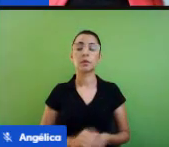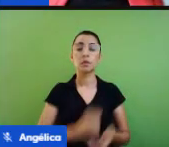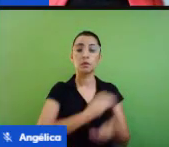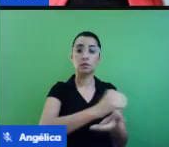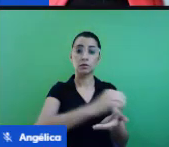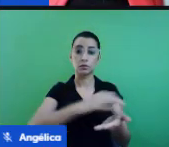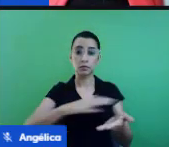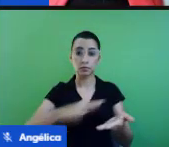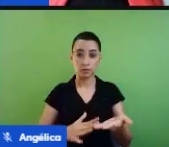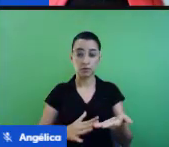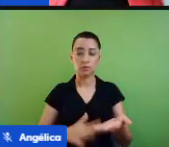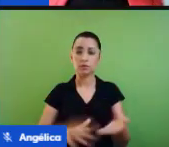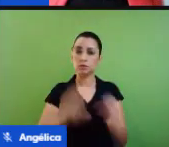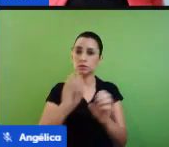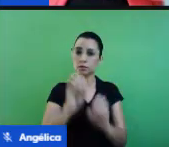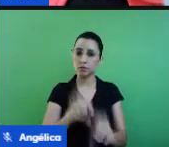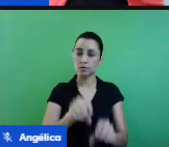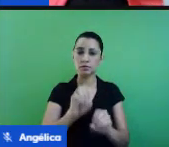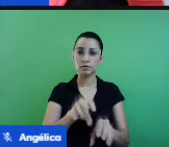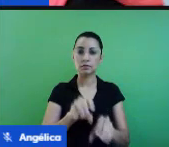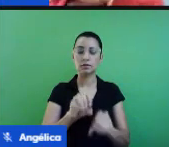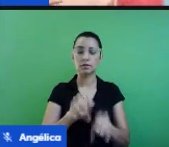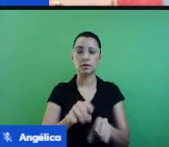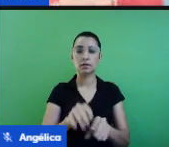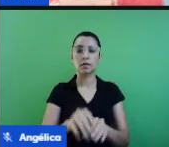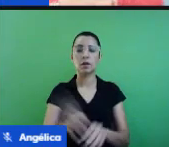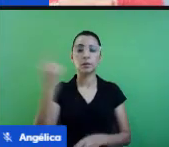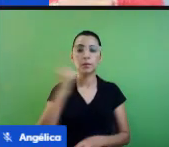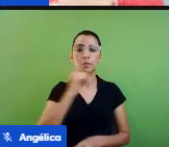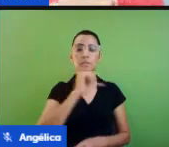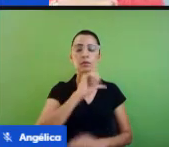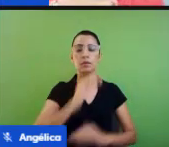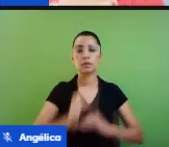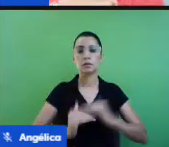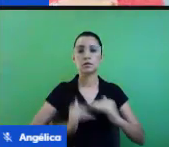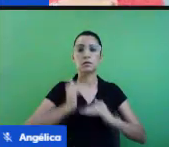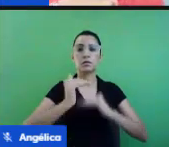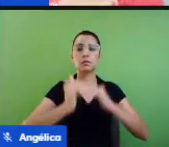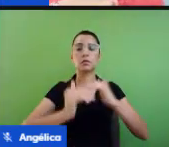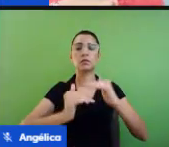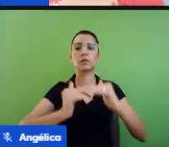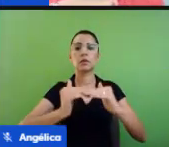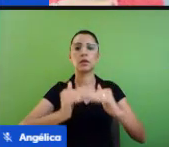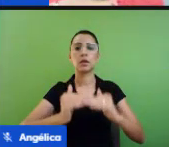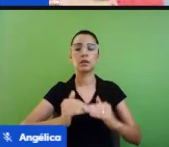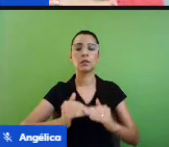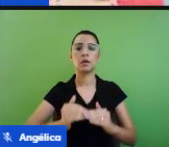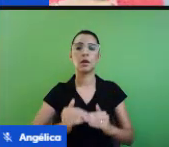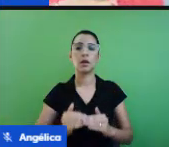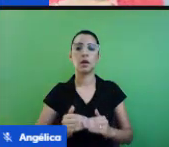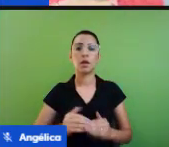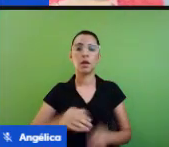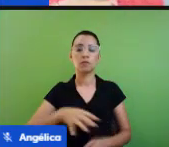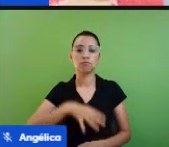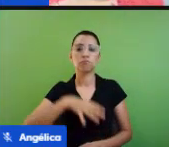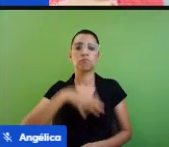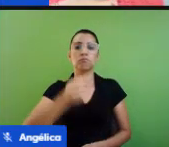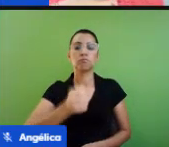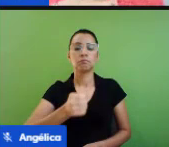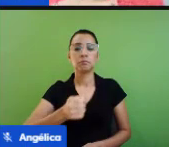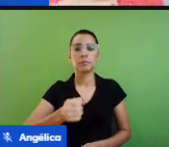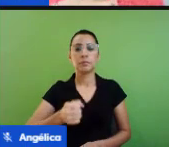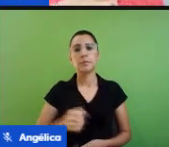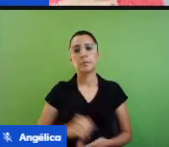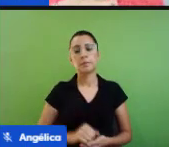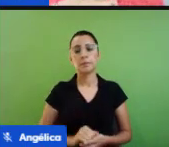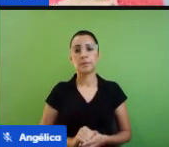das situações que ela proporcionou, desenvolveram autonomia e independência para continuarem